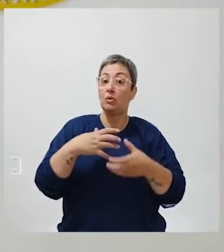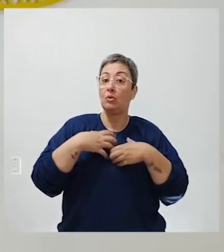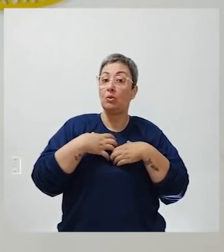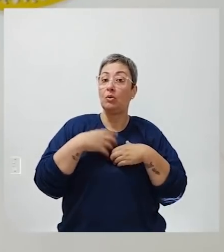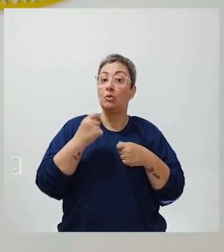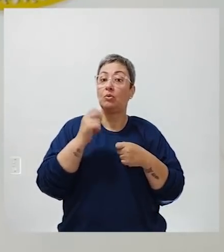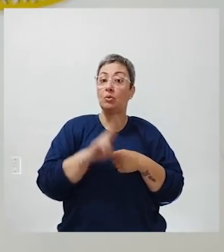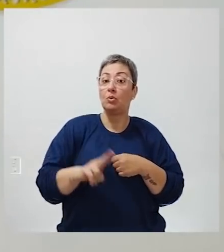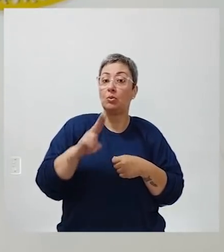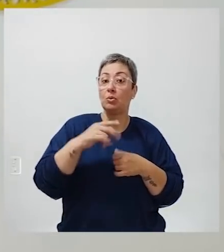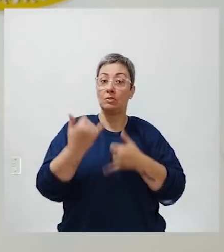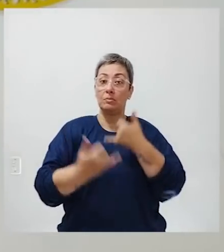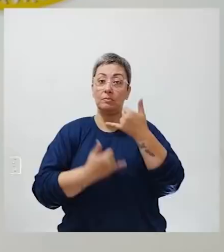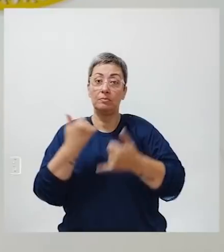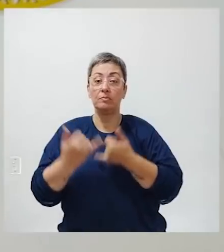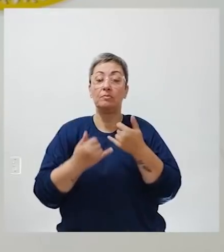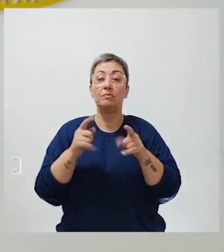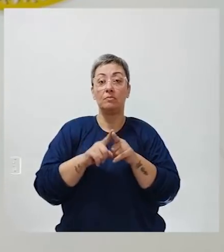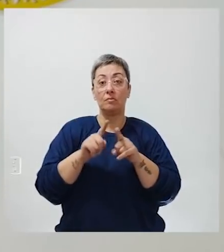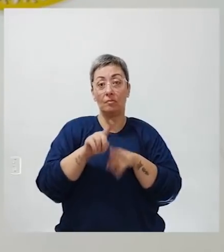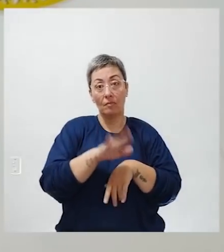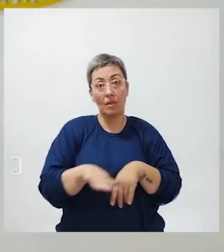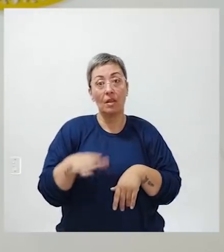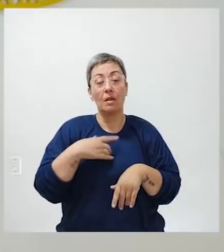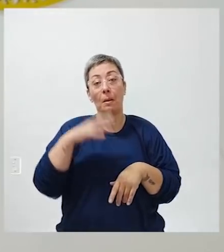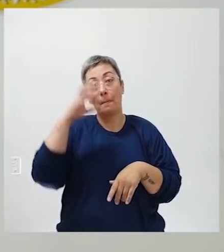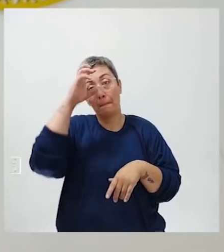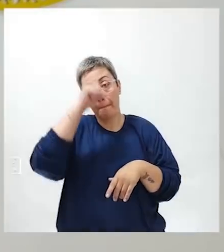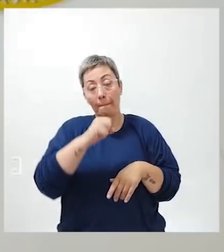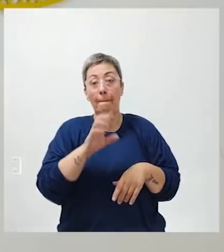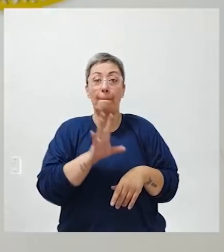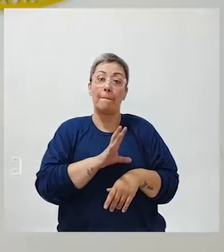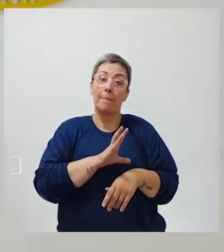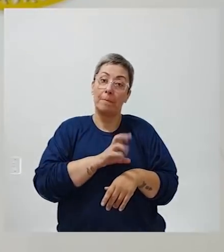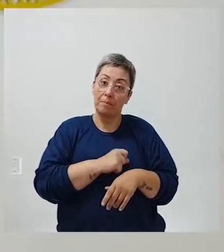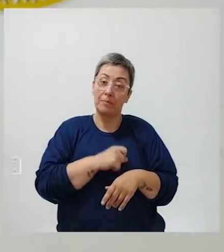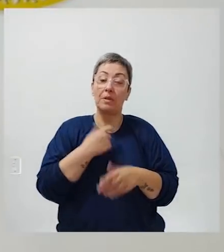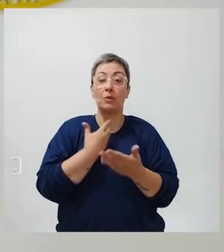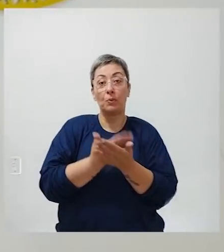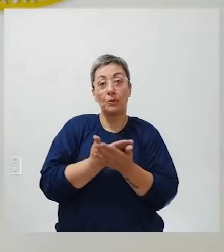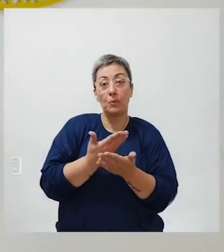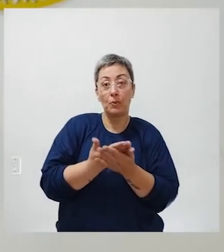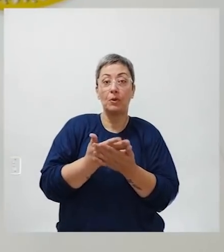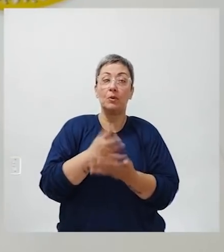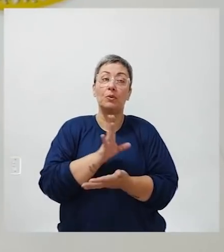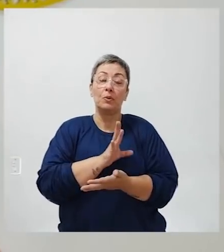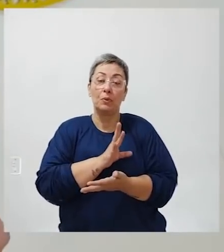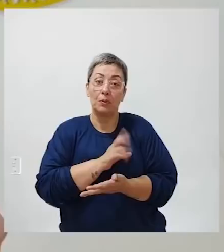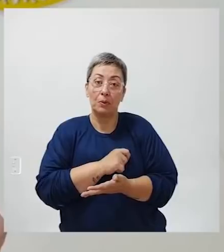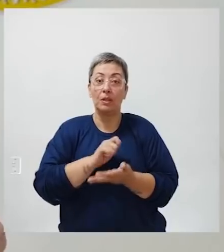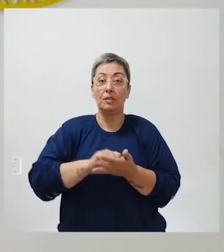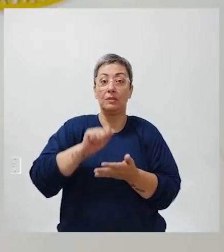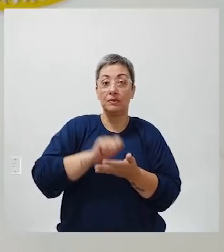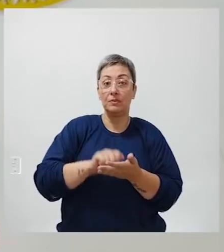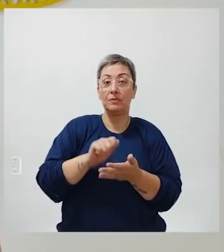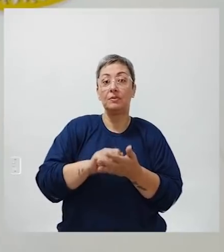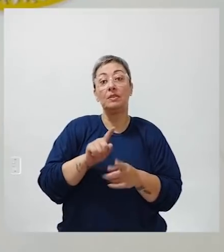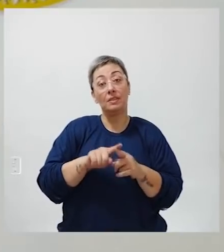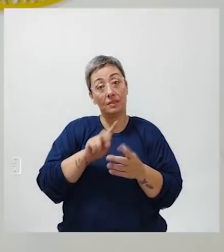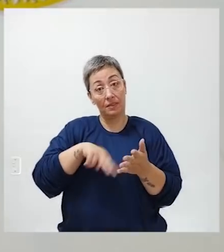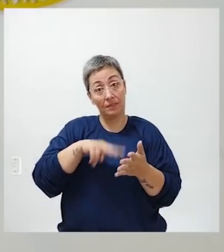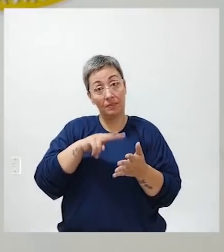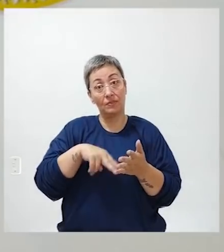forma, por meio de brincadeiras, as crianças aprendem a amar os estudos, aprendem a amar a escrita e